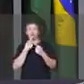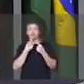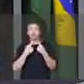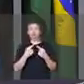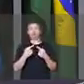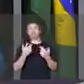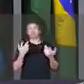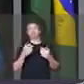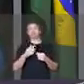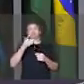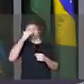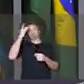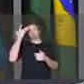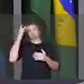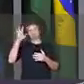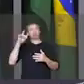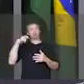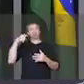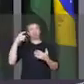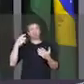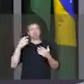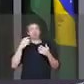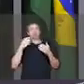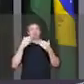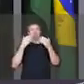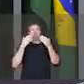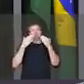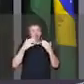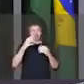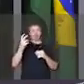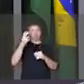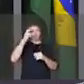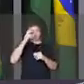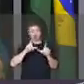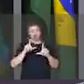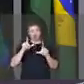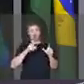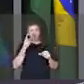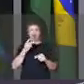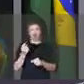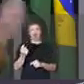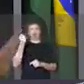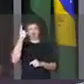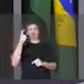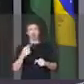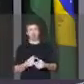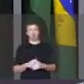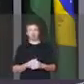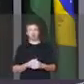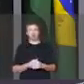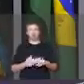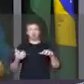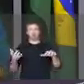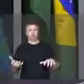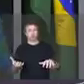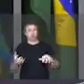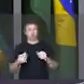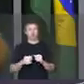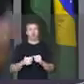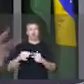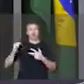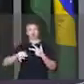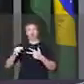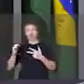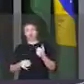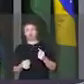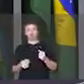um apresentador, não sei, um analista na TV Cultura, falando que era um absurdo o parlamento, o judiciário,